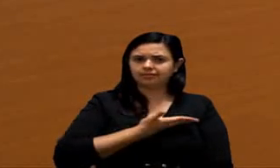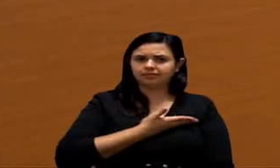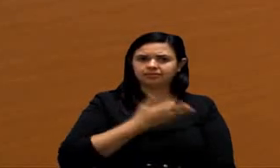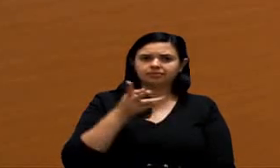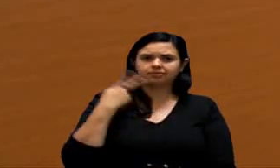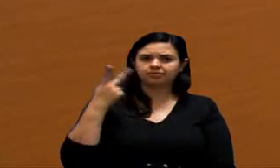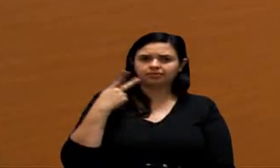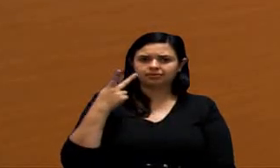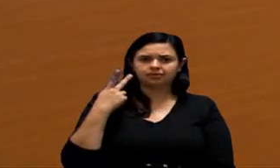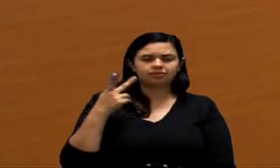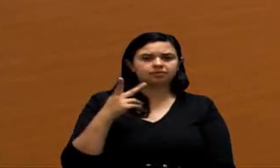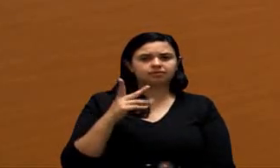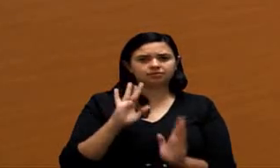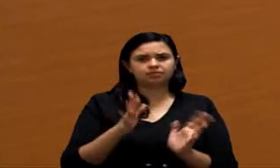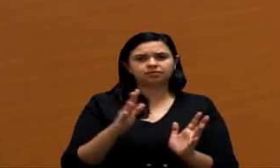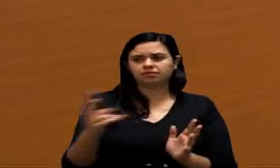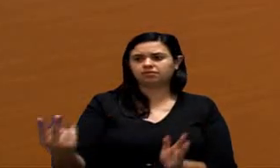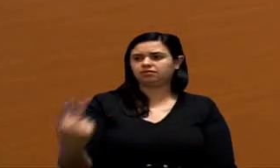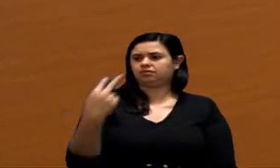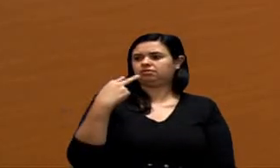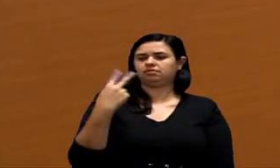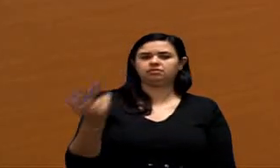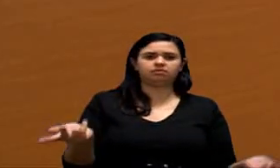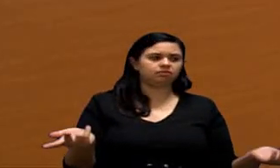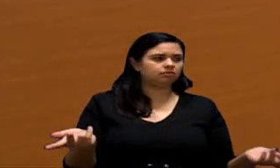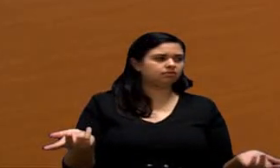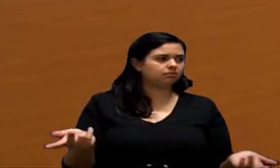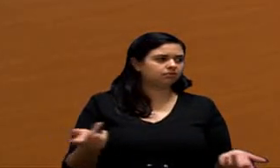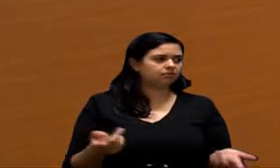Luiz? A colega vereadora já olhou em mim e falou assim, ó...